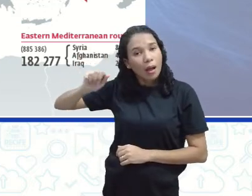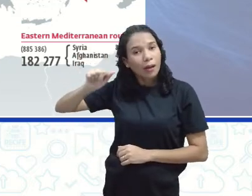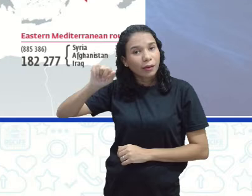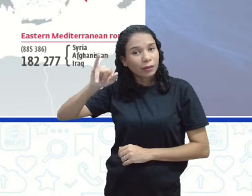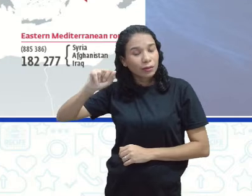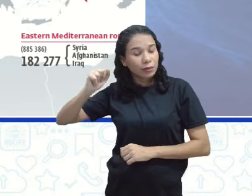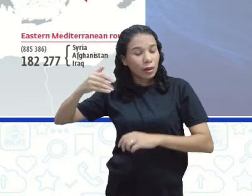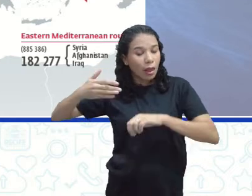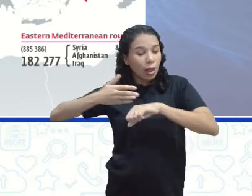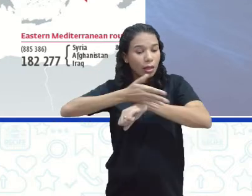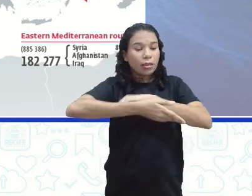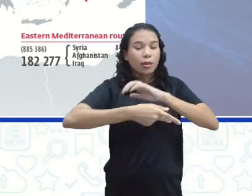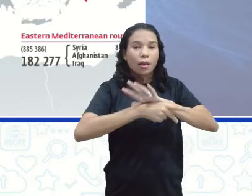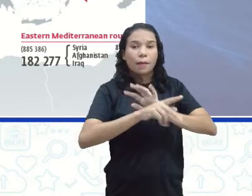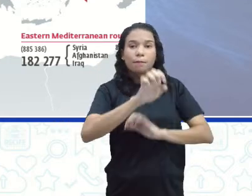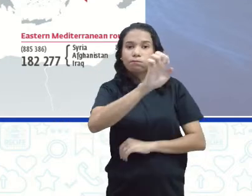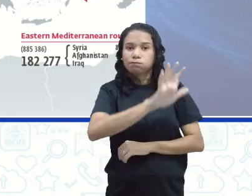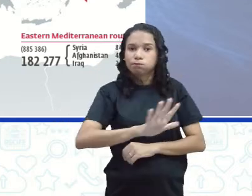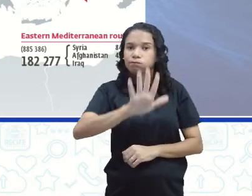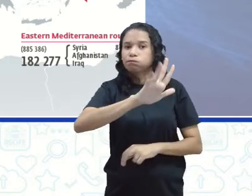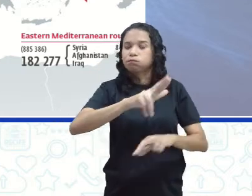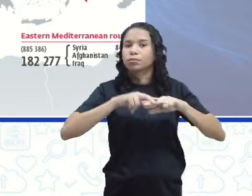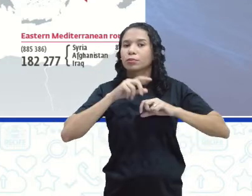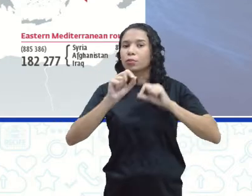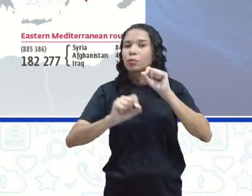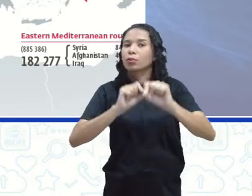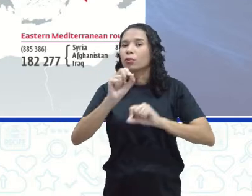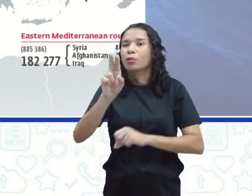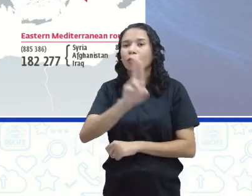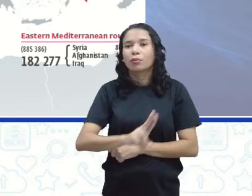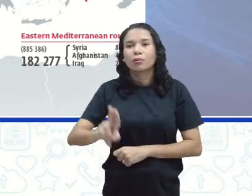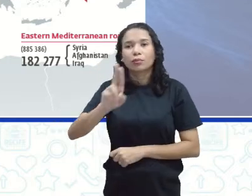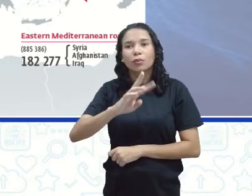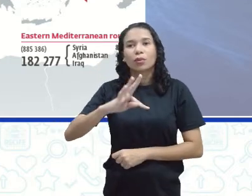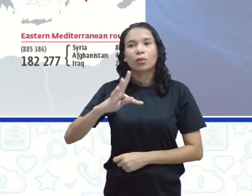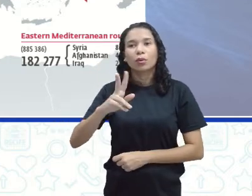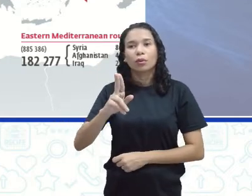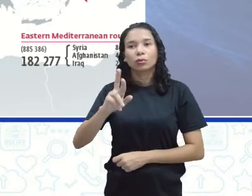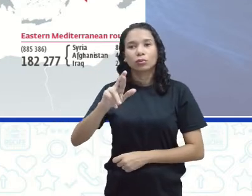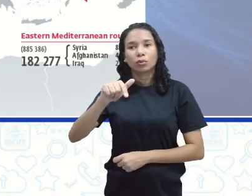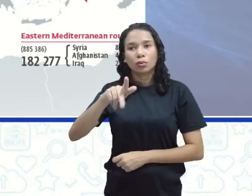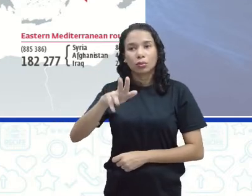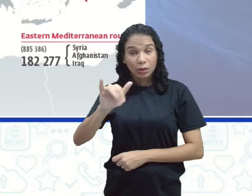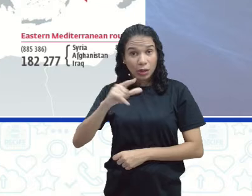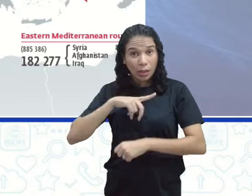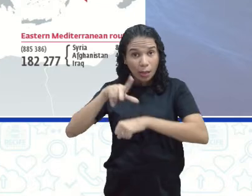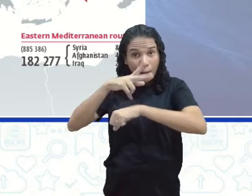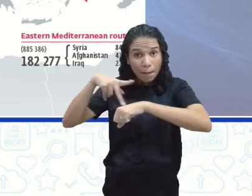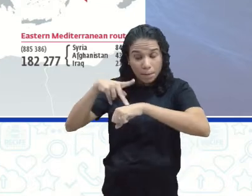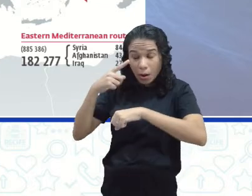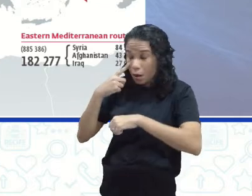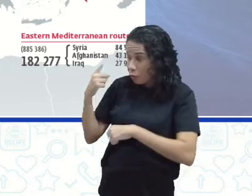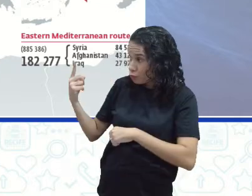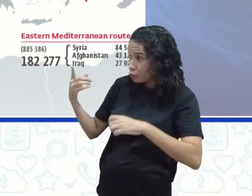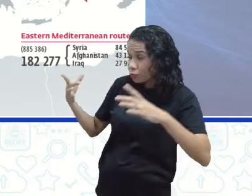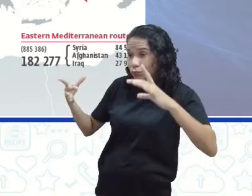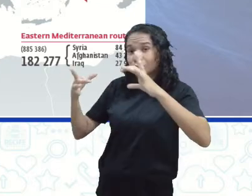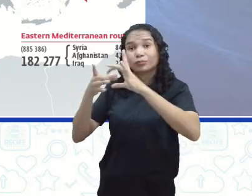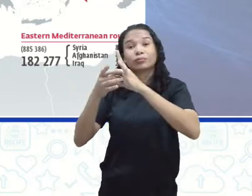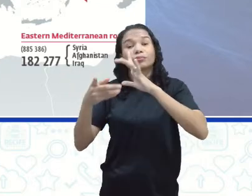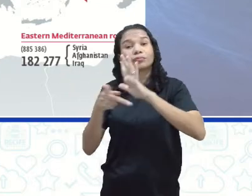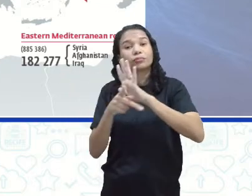entrar aqui no continente europeu, justamente pela Turquia, que é esse paísinho aqui, ó, que tem a parte europeia e a